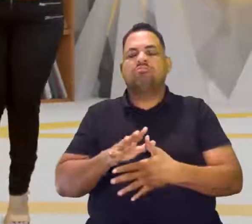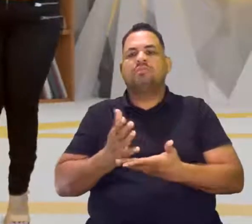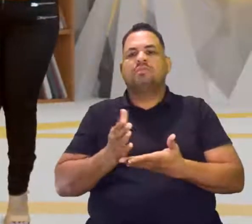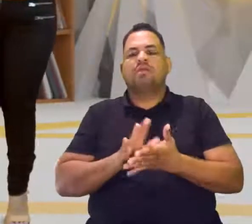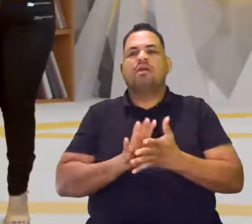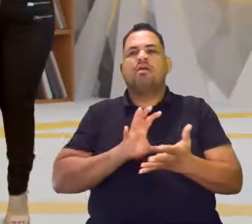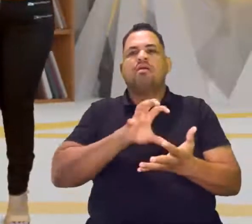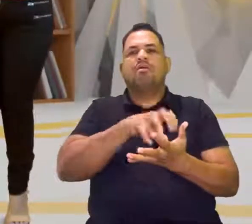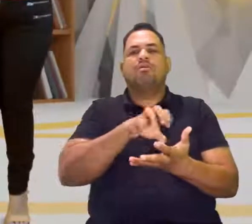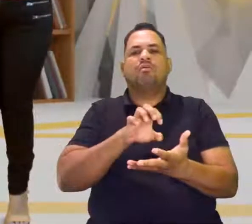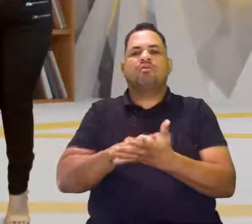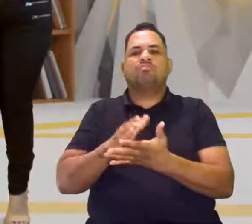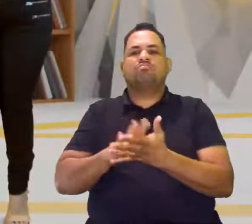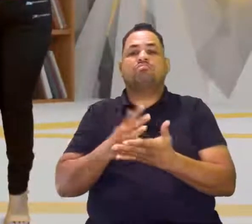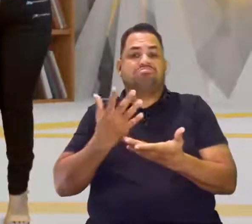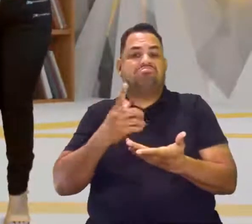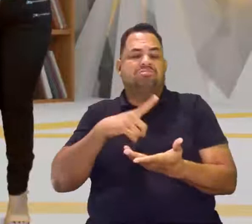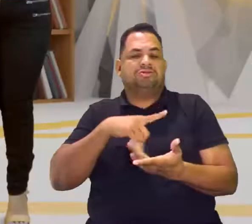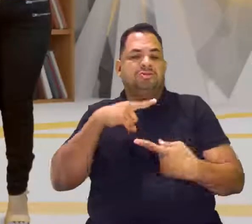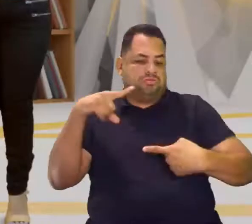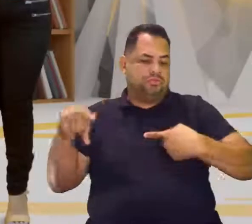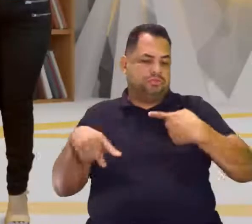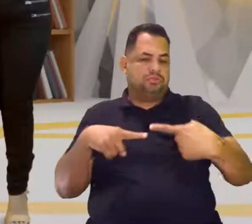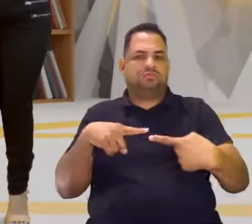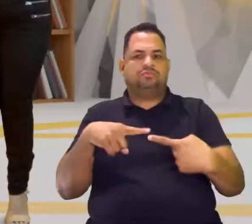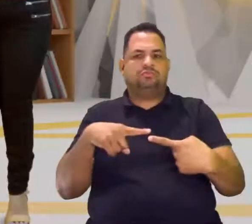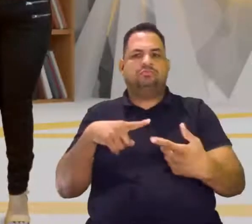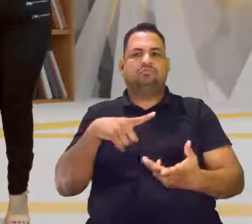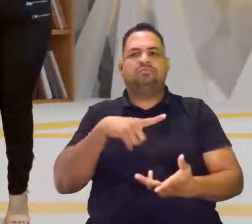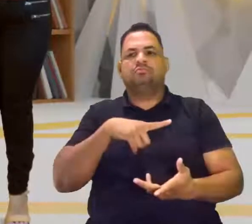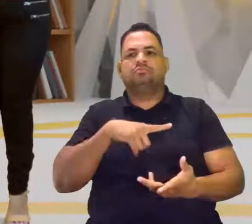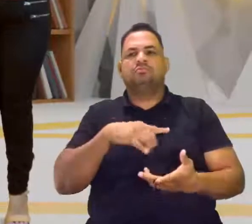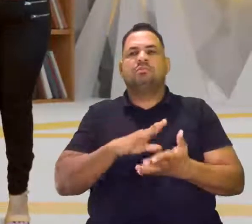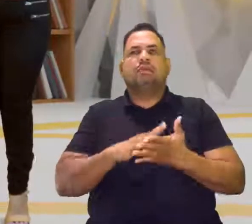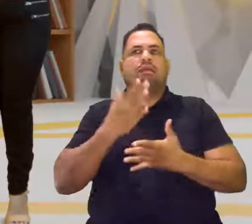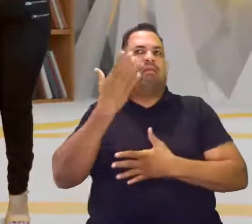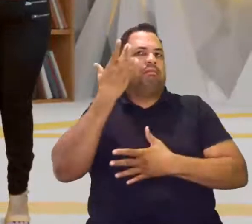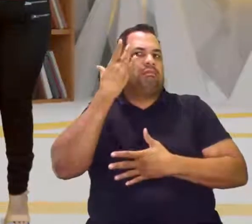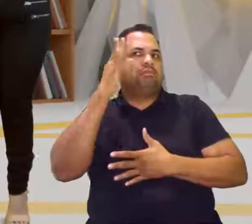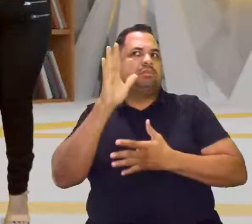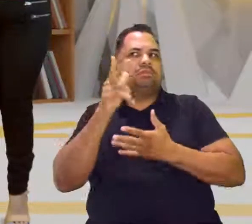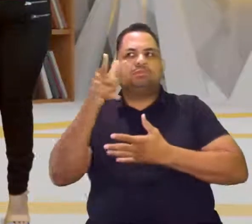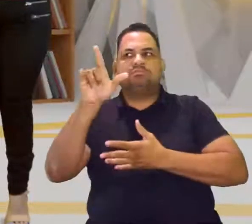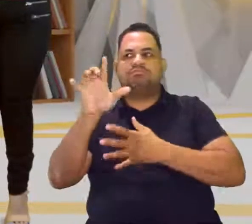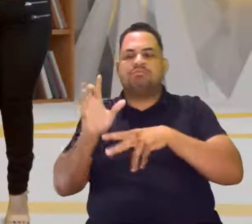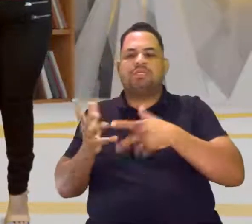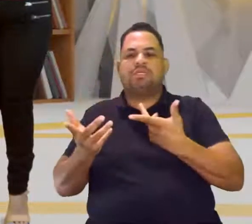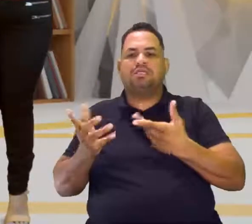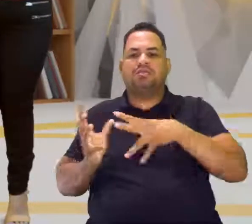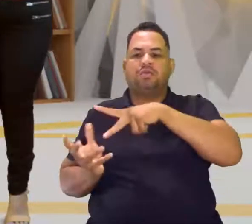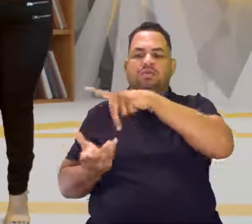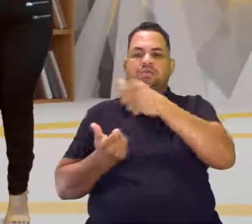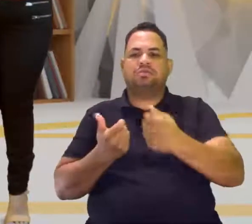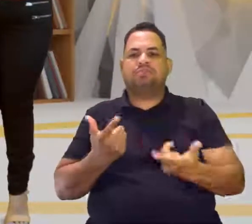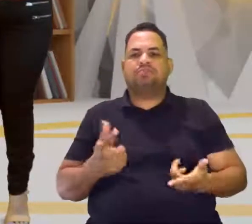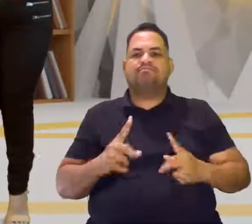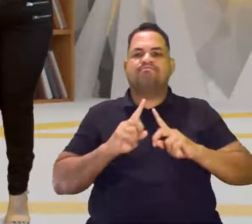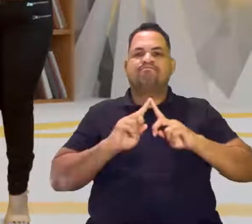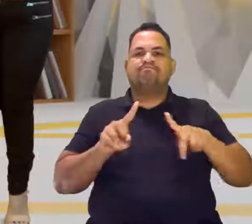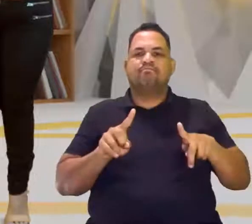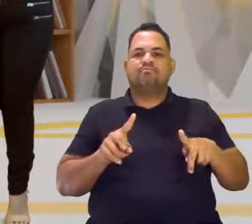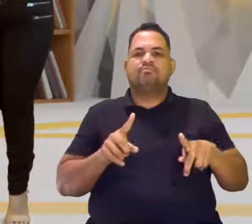colonização gente ela foi um ato intencional né ah eu não sei o que tem no outro mundo como eles falavam né